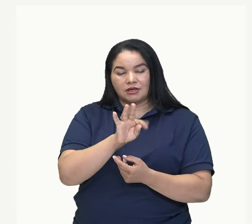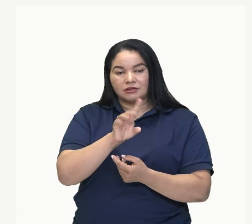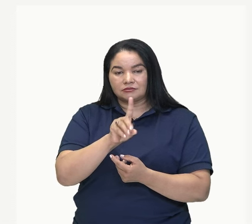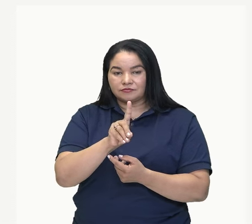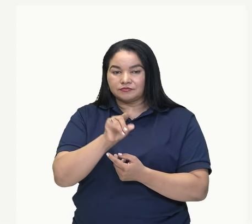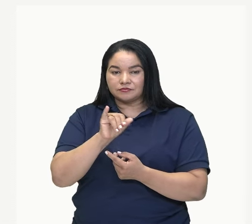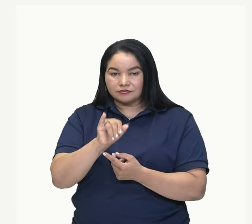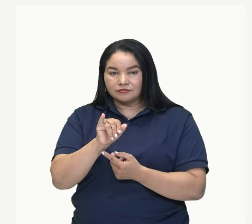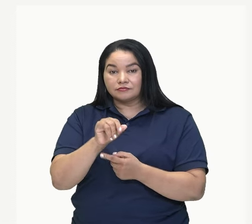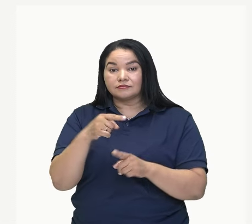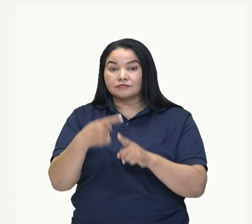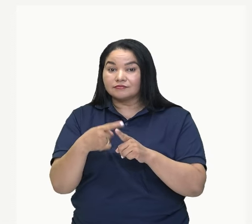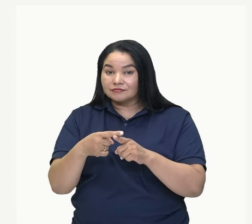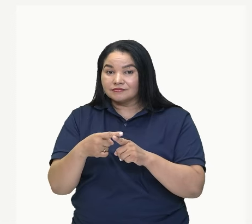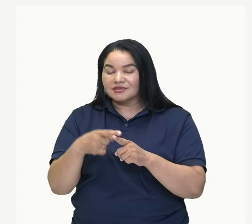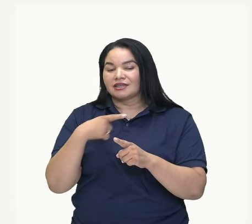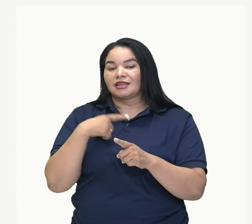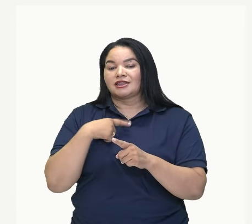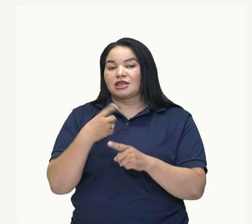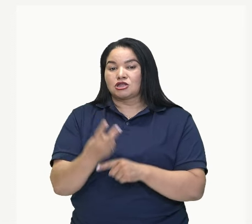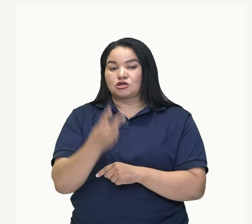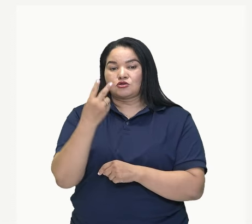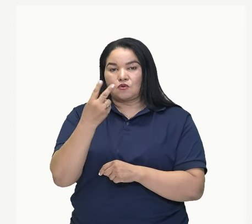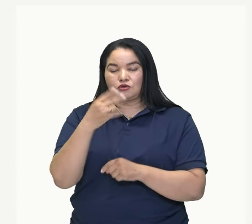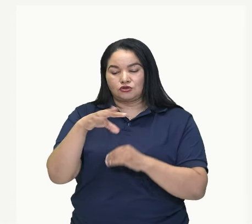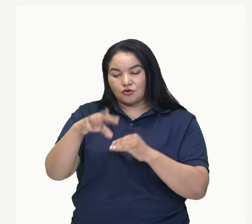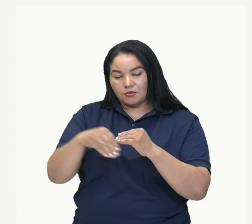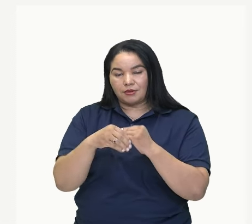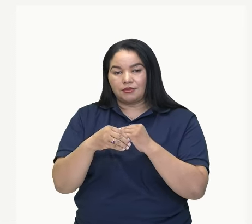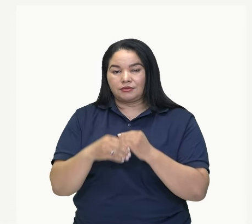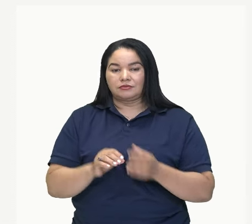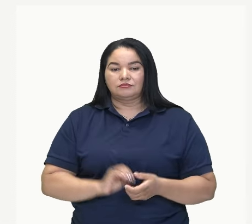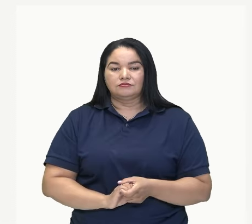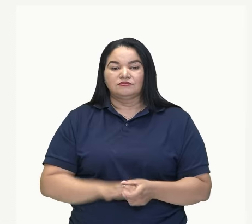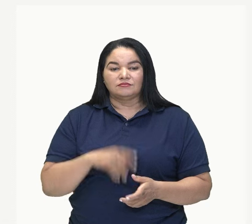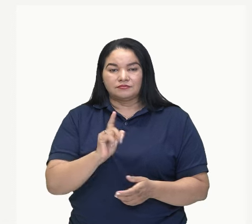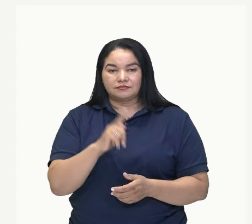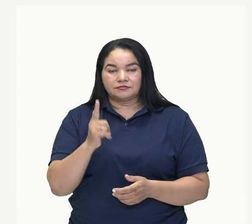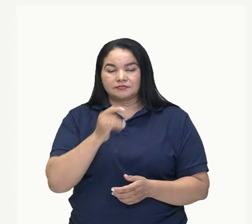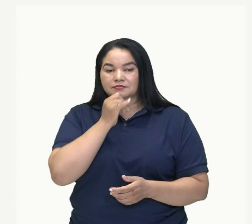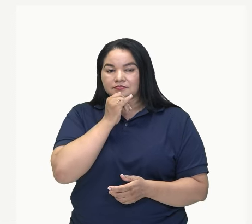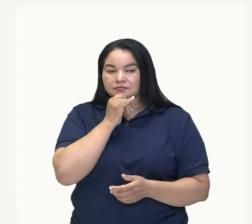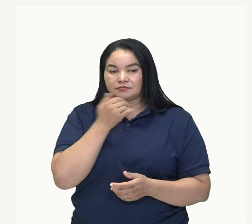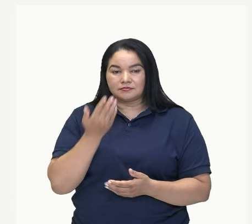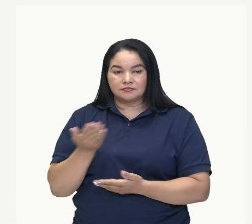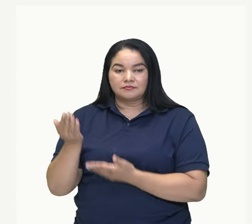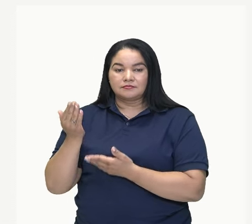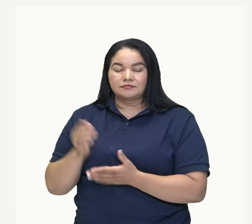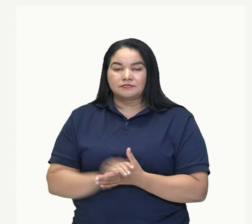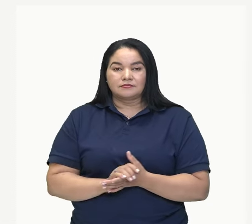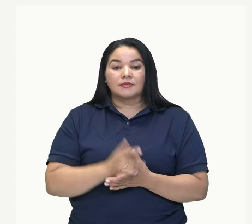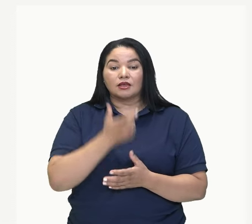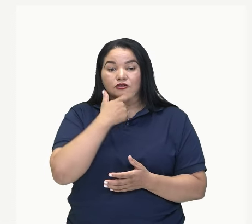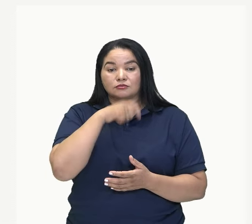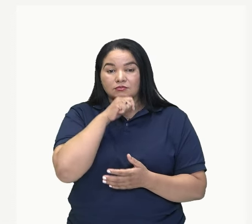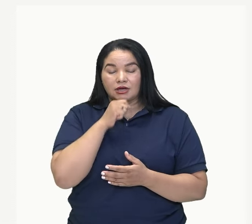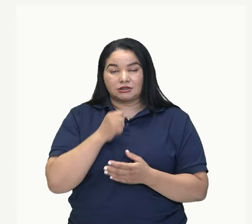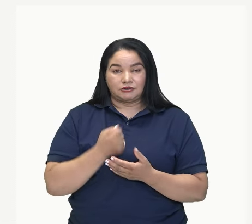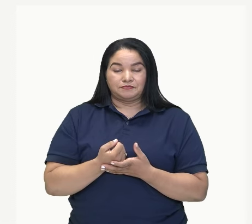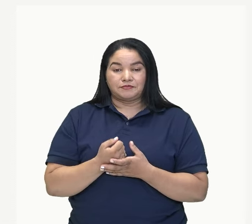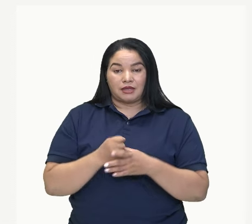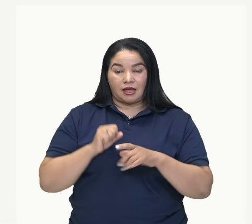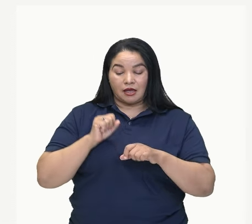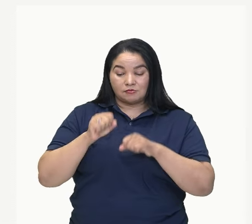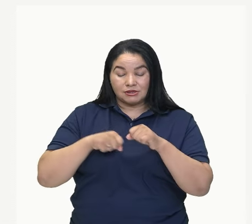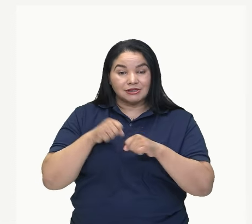pede dois complementos, ok? Vamos aqui ao segundo exemplo. Os pais deram uma bicicleta à